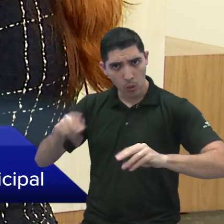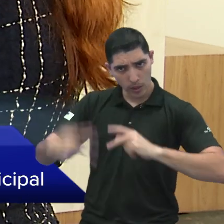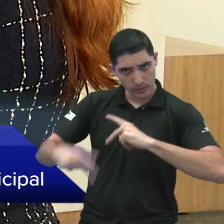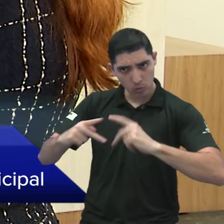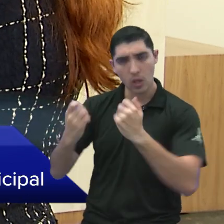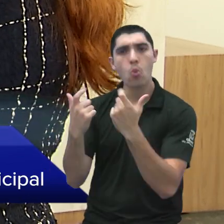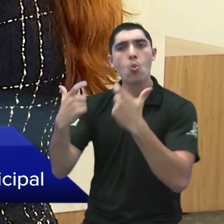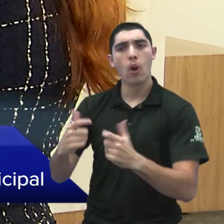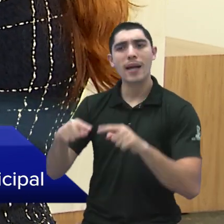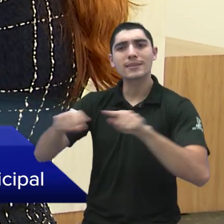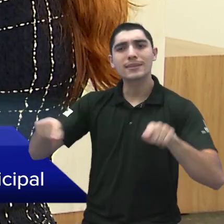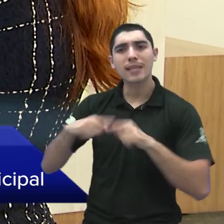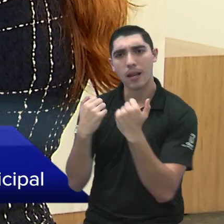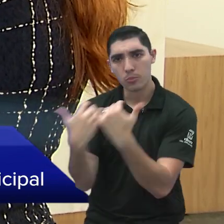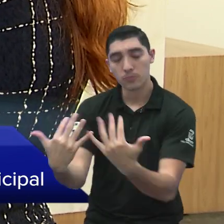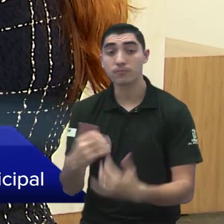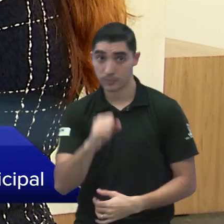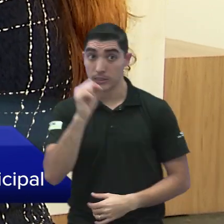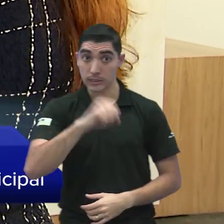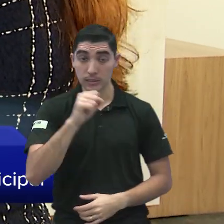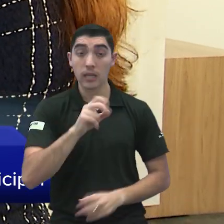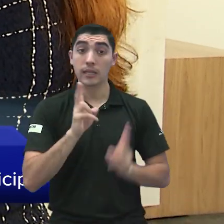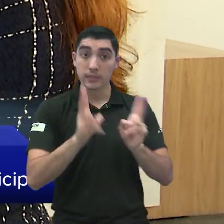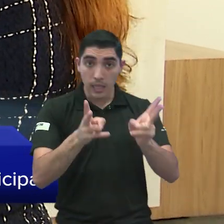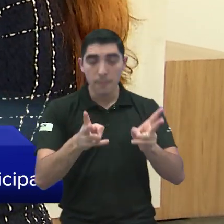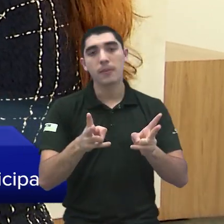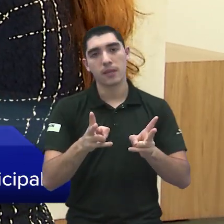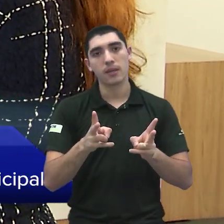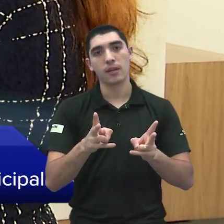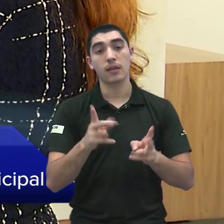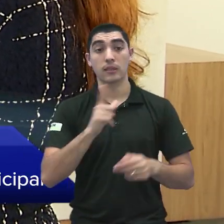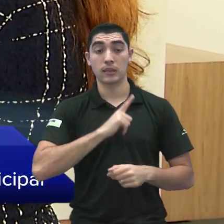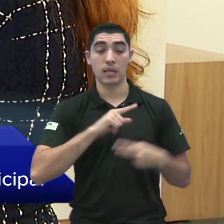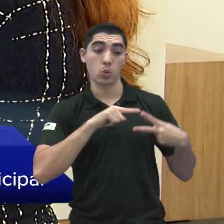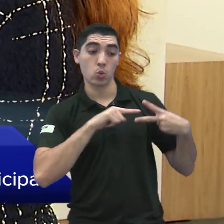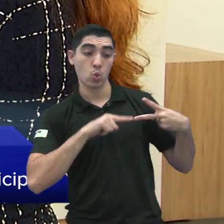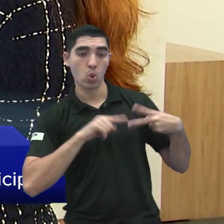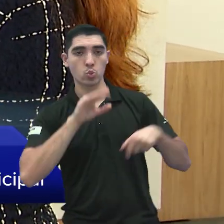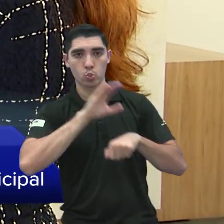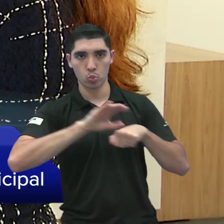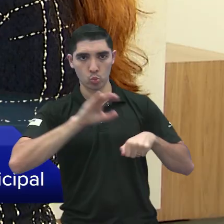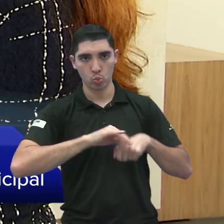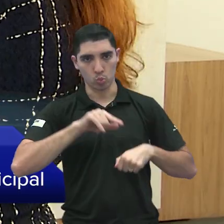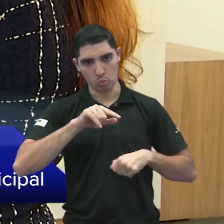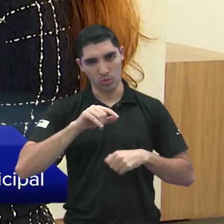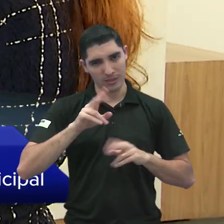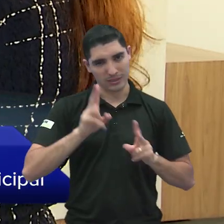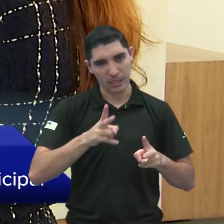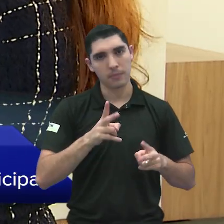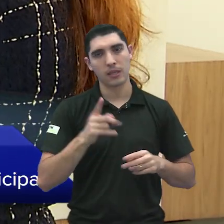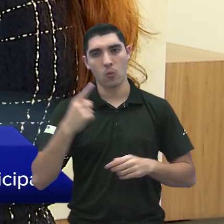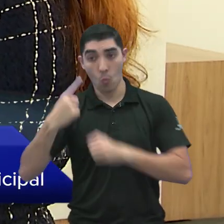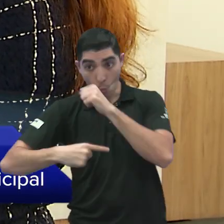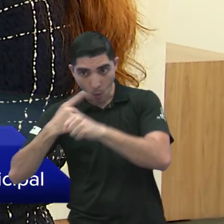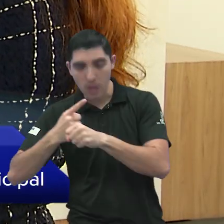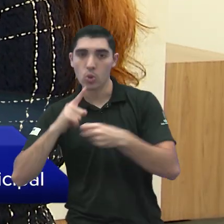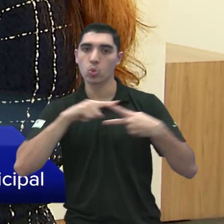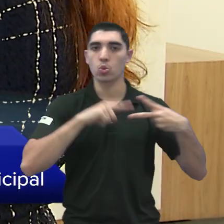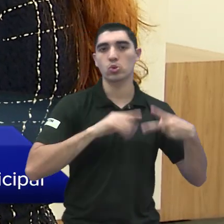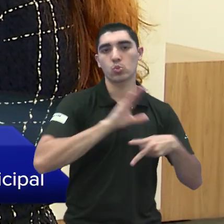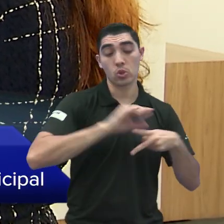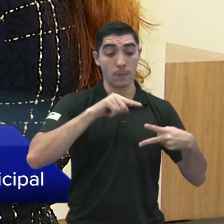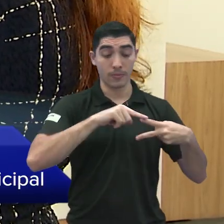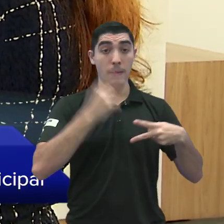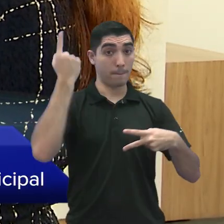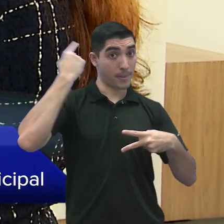isso? Sim, nós realizamos geralmente 2 encontros, dois cursos por ano, geralmente começando